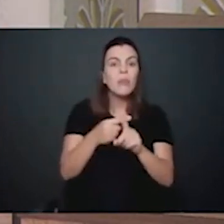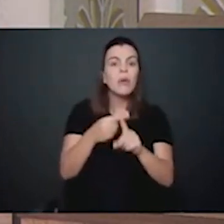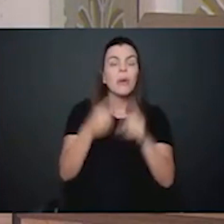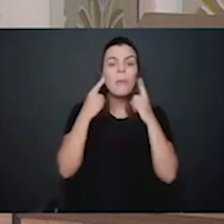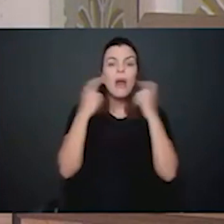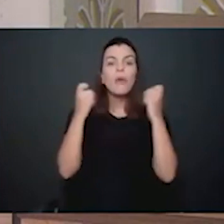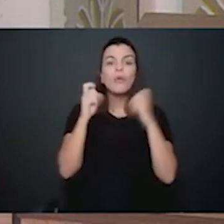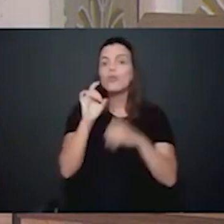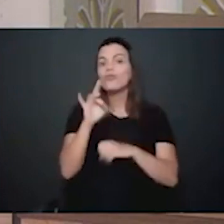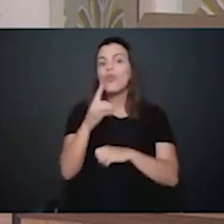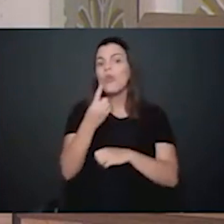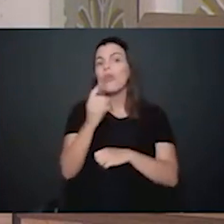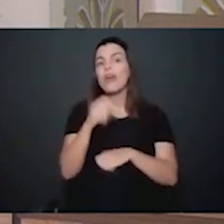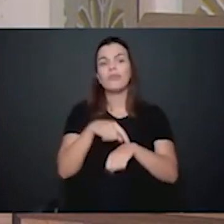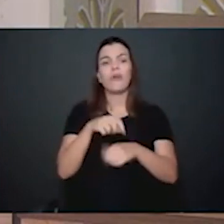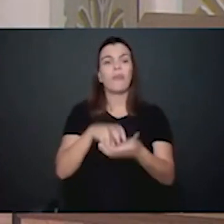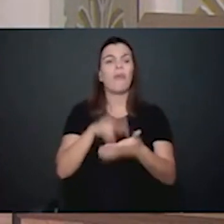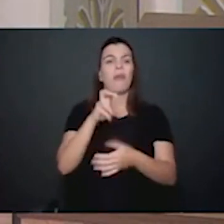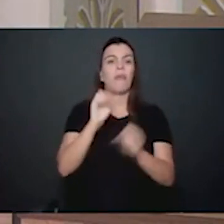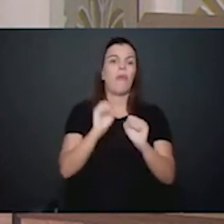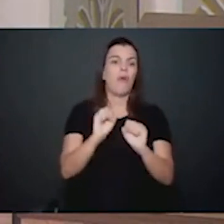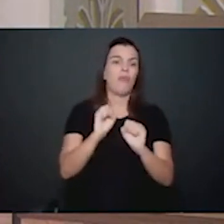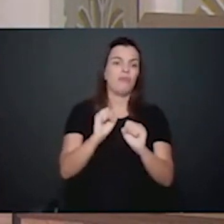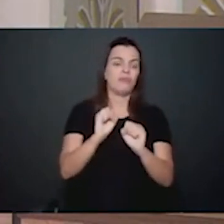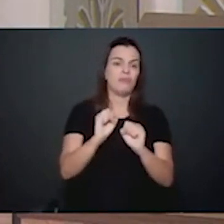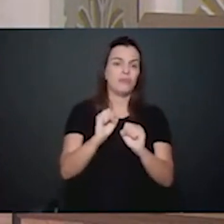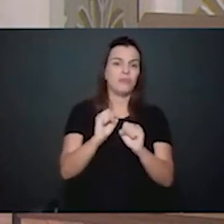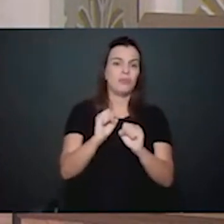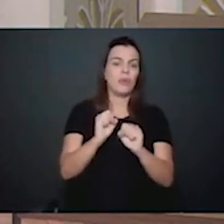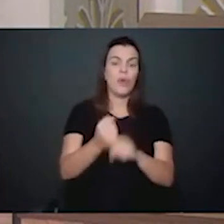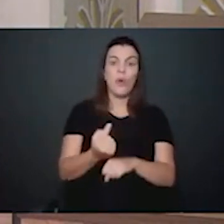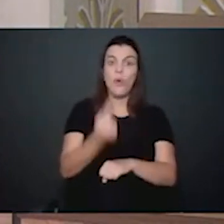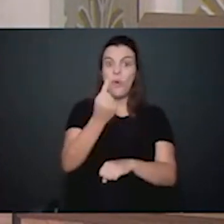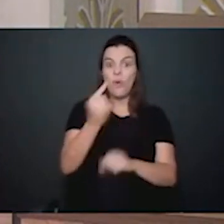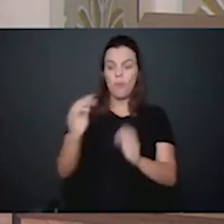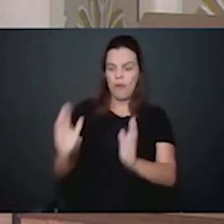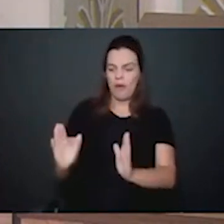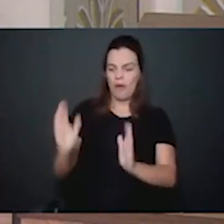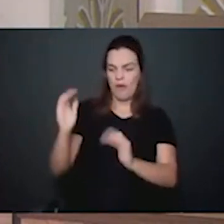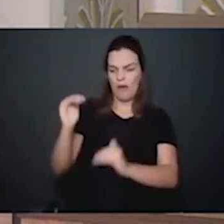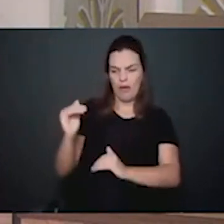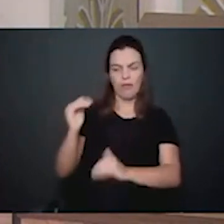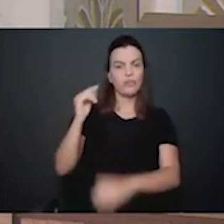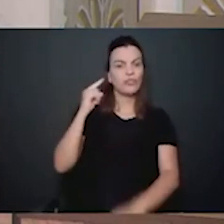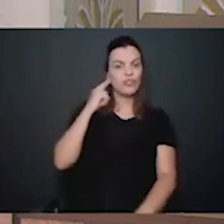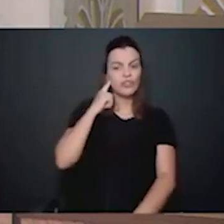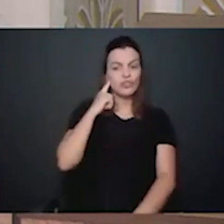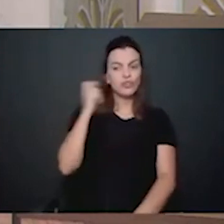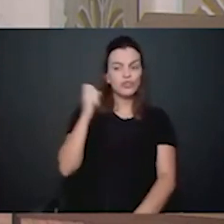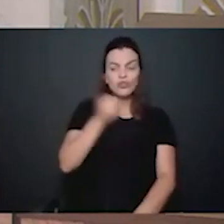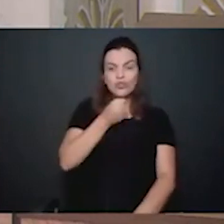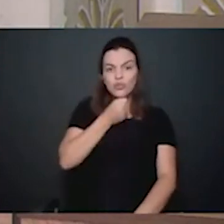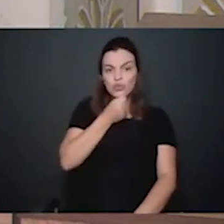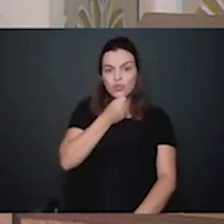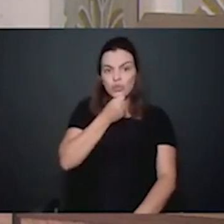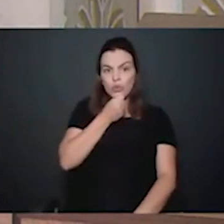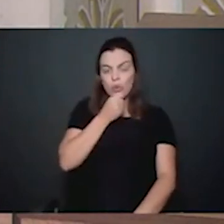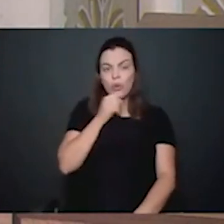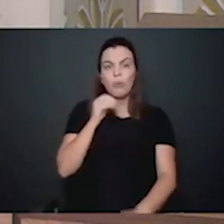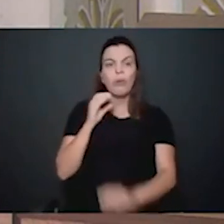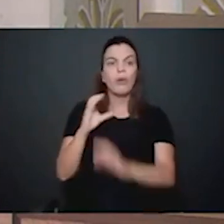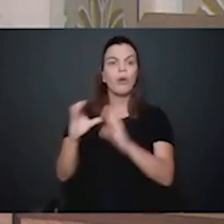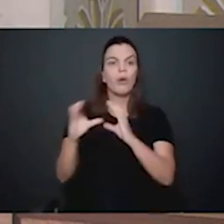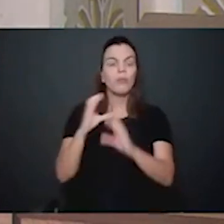questão estão liberando uma caixa de som uma caixa de som para que seja feita a comunicação no local de